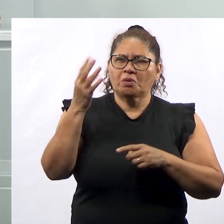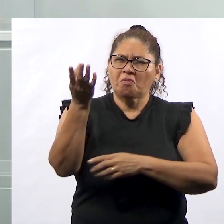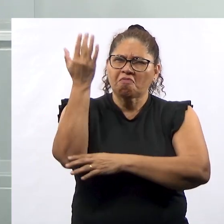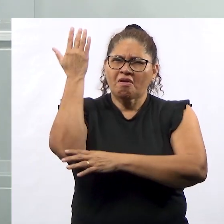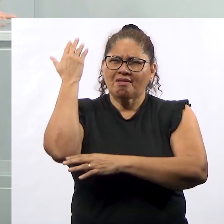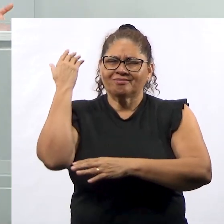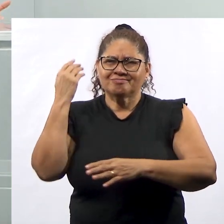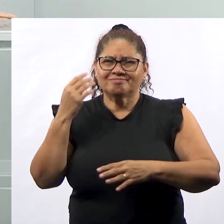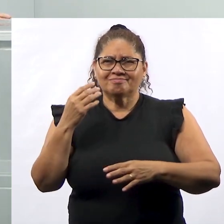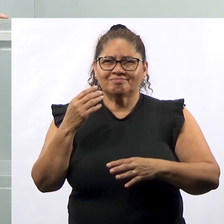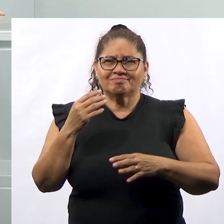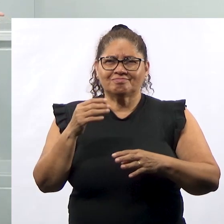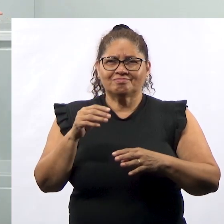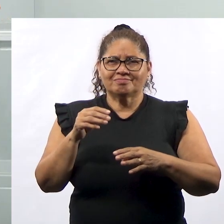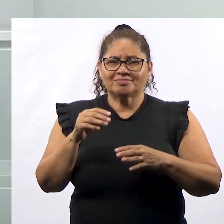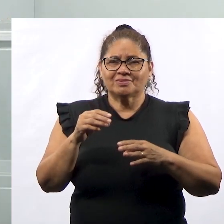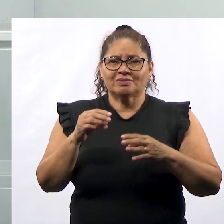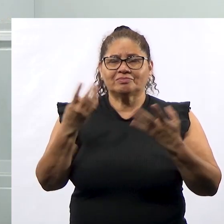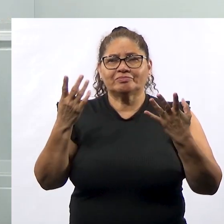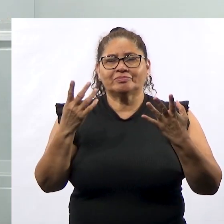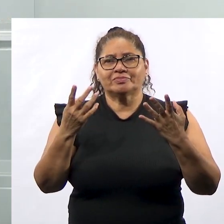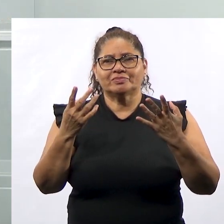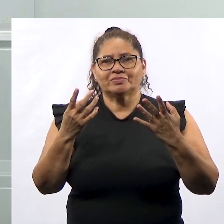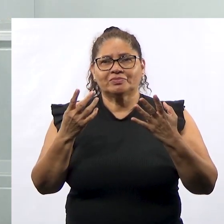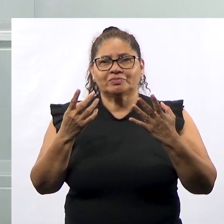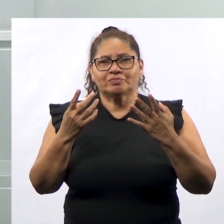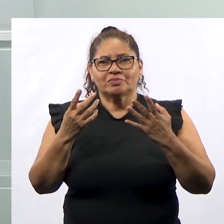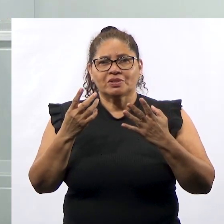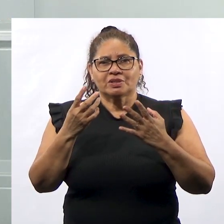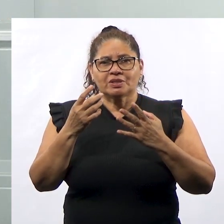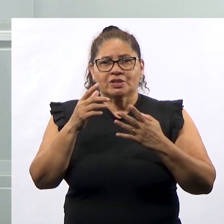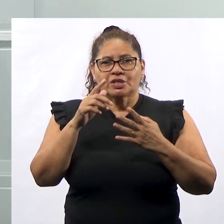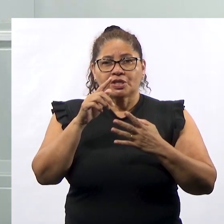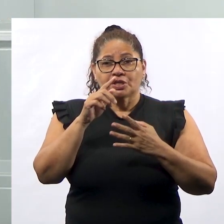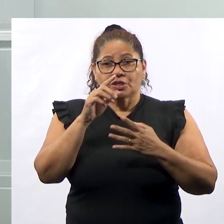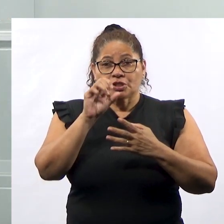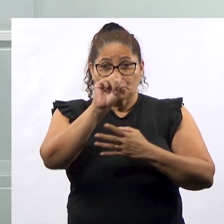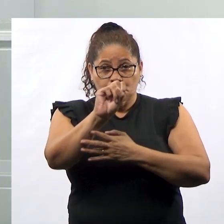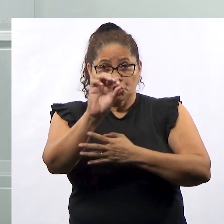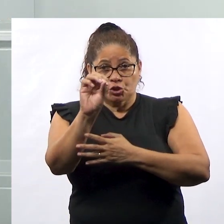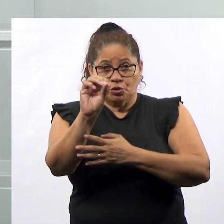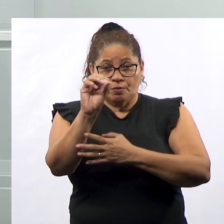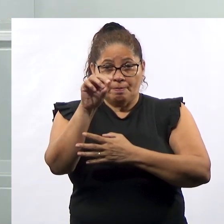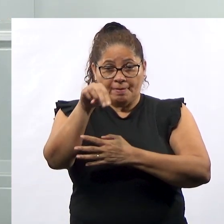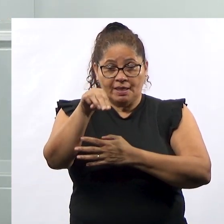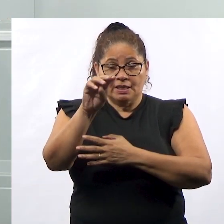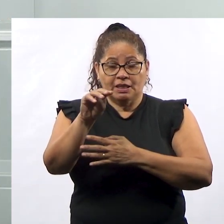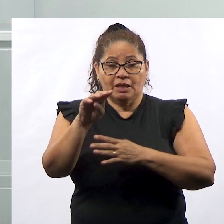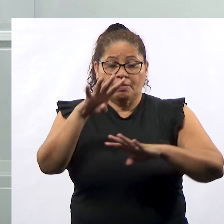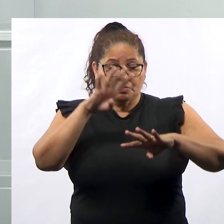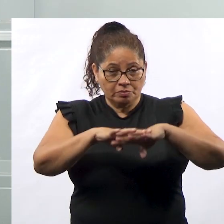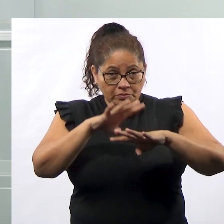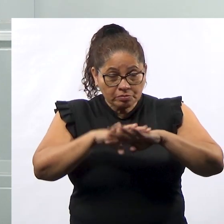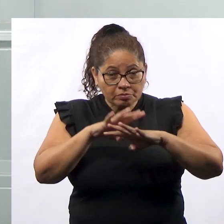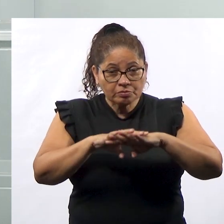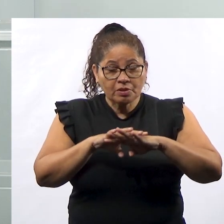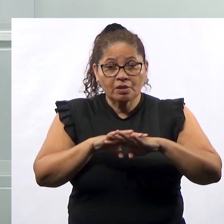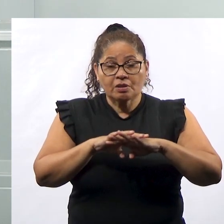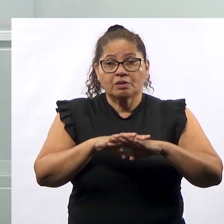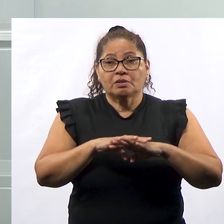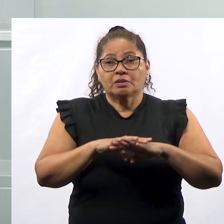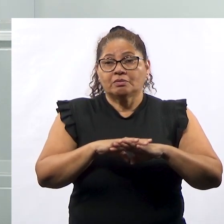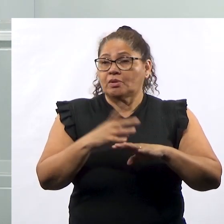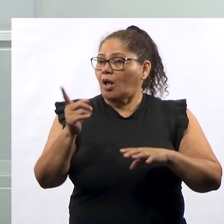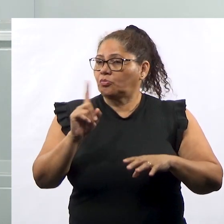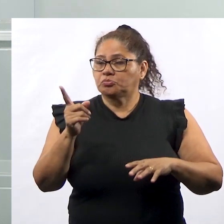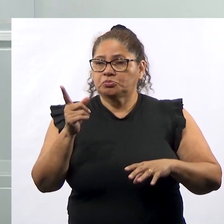escola pública não se ensinou geometria. Não sei se vocês são dessa época, mas os professores de matemática geralmente não chegavam nessa